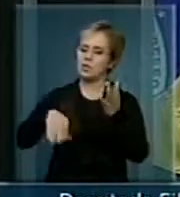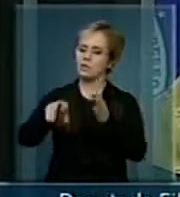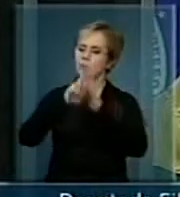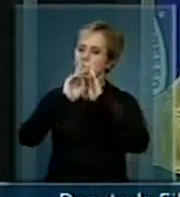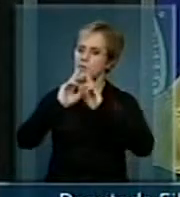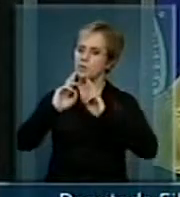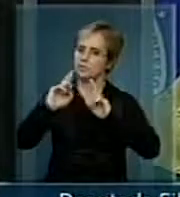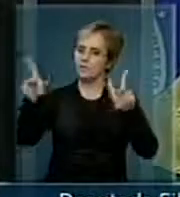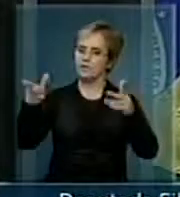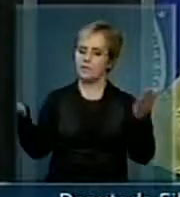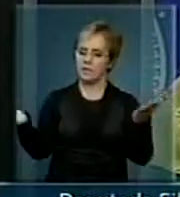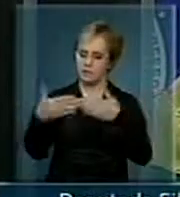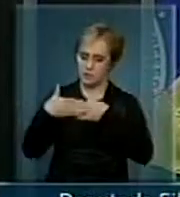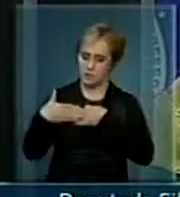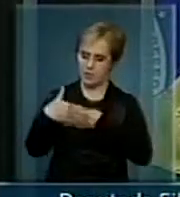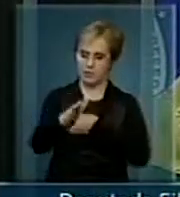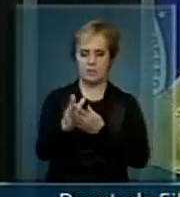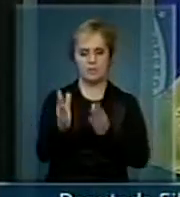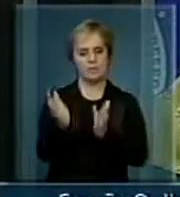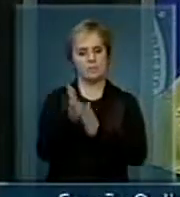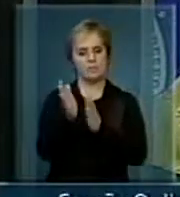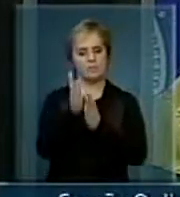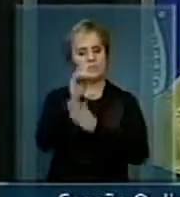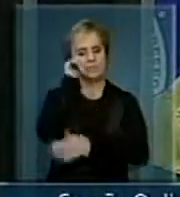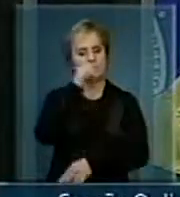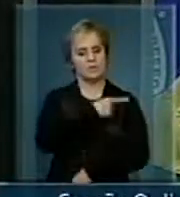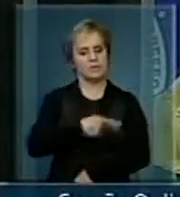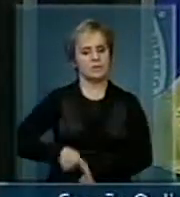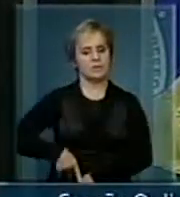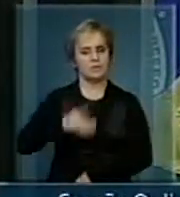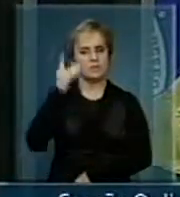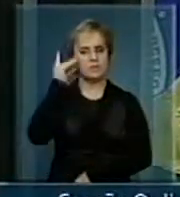diferente daqui para frente. Parabéns à presidenta Dilma, ministro